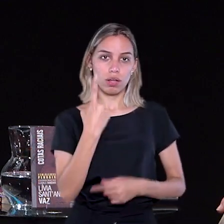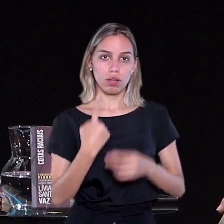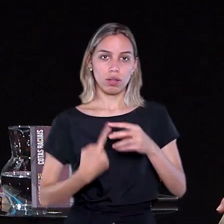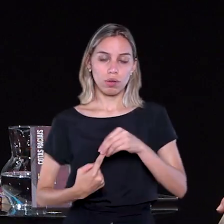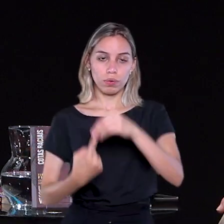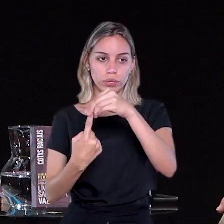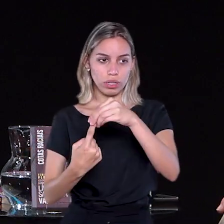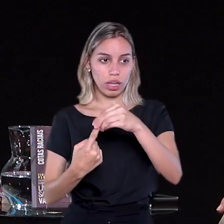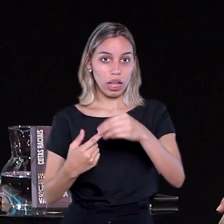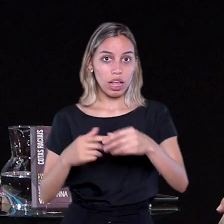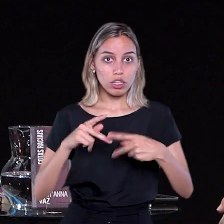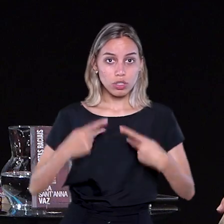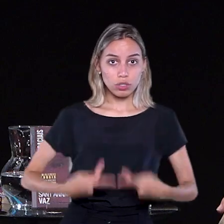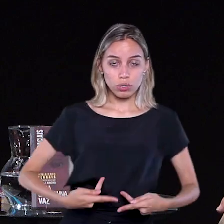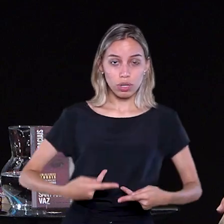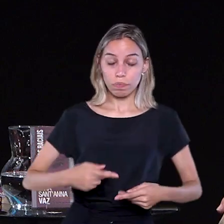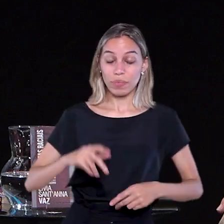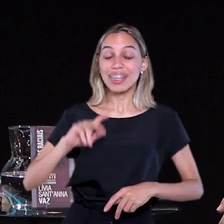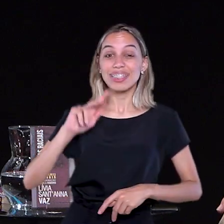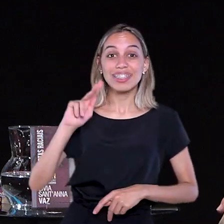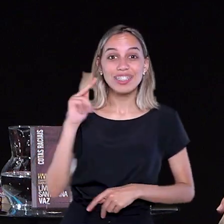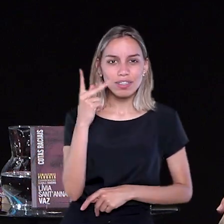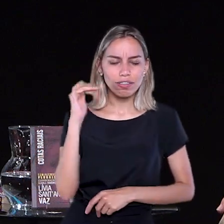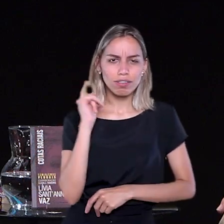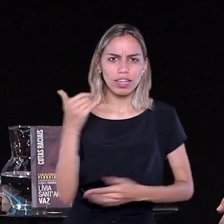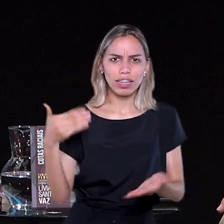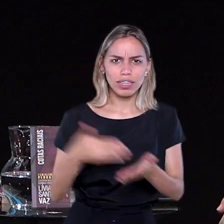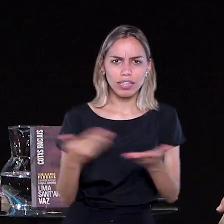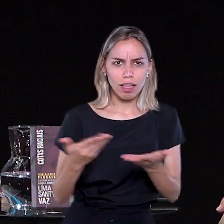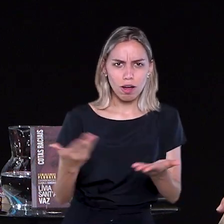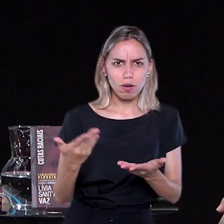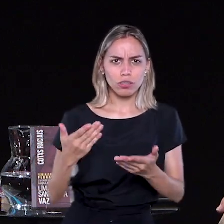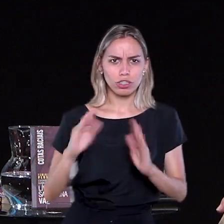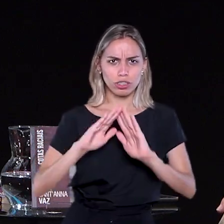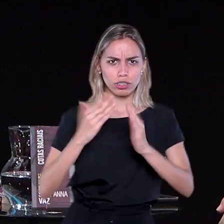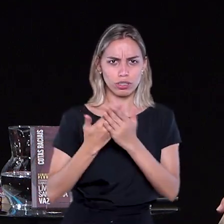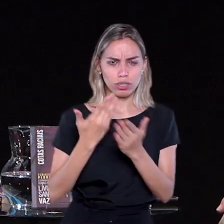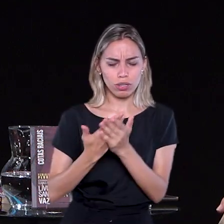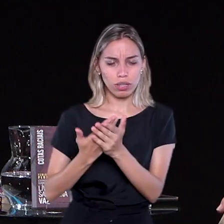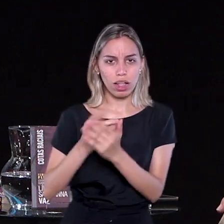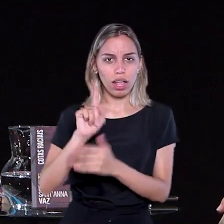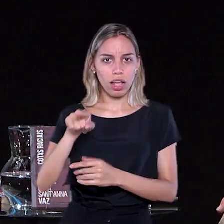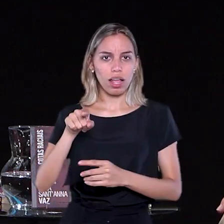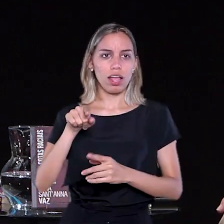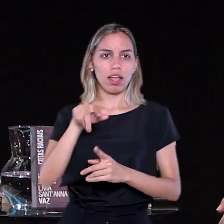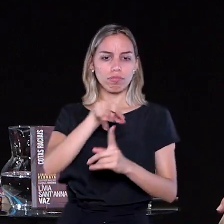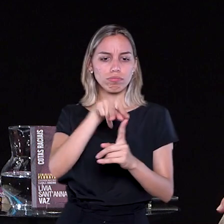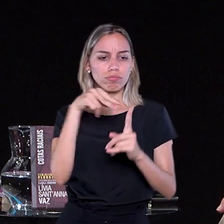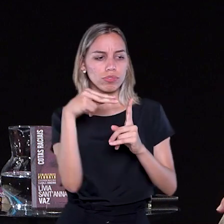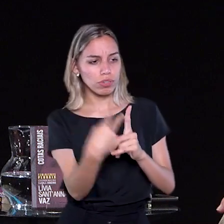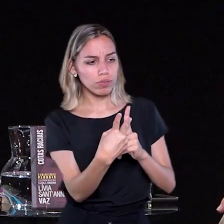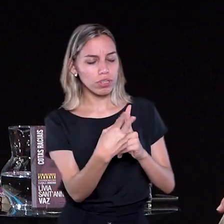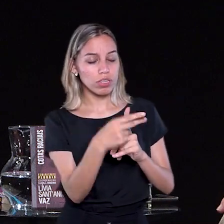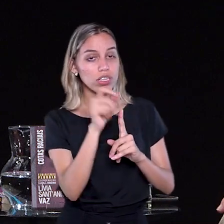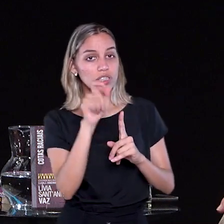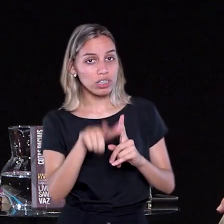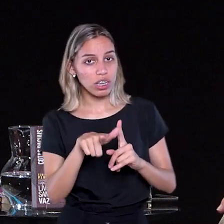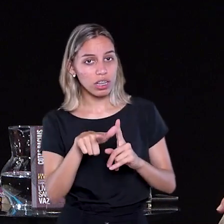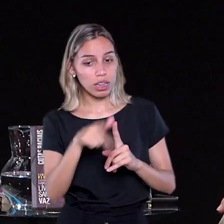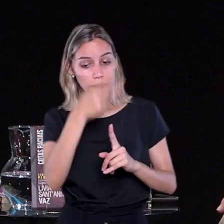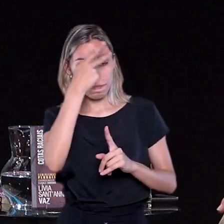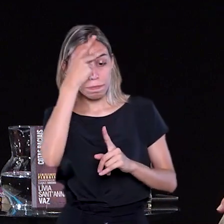sendo contada nas escolas é uma história a partir da perspectiva do colonizador. Então, quando